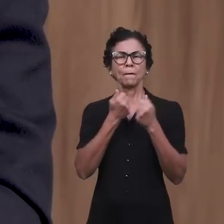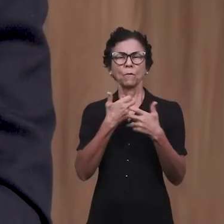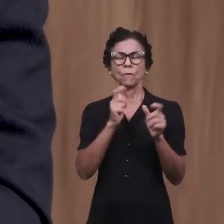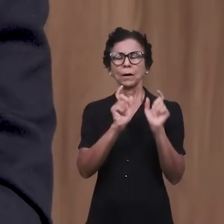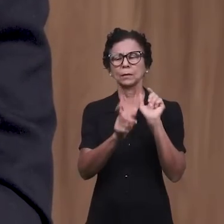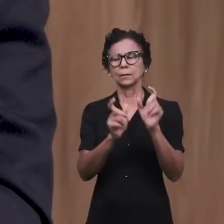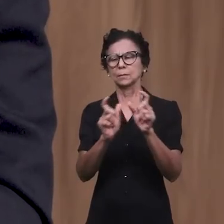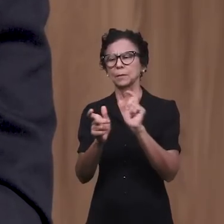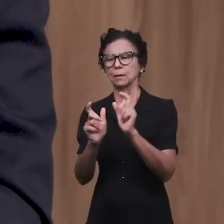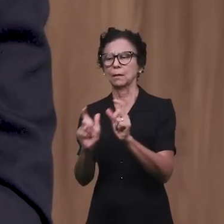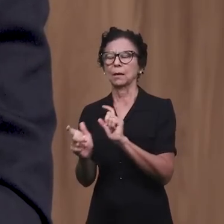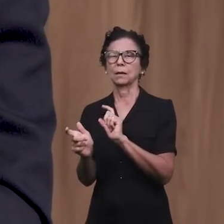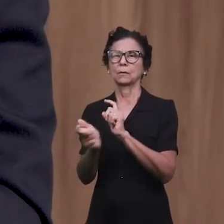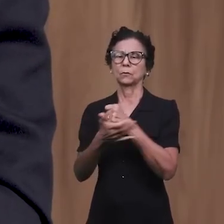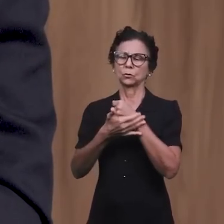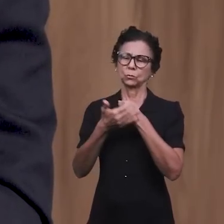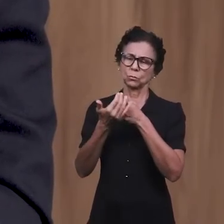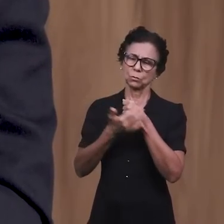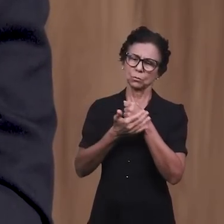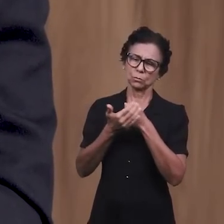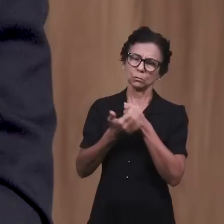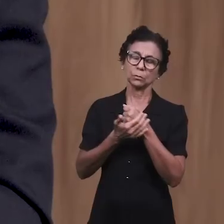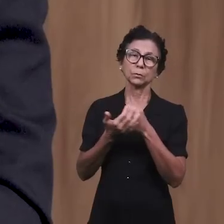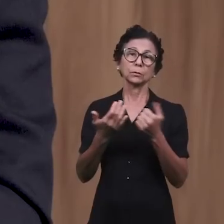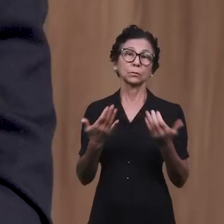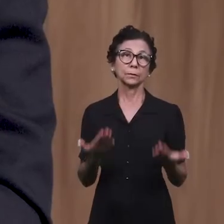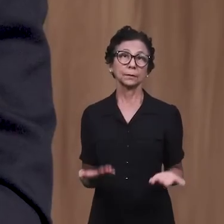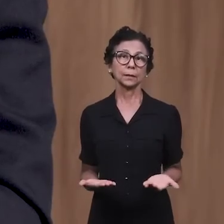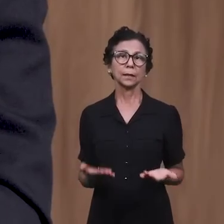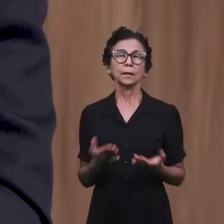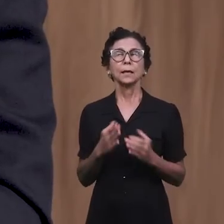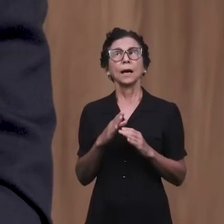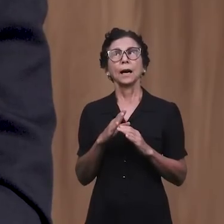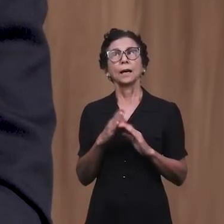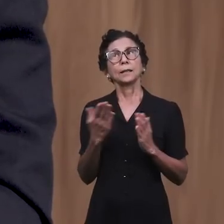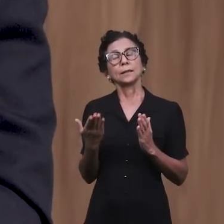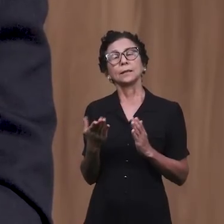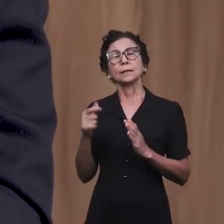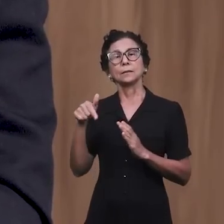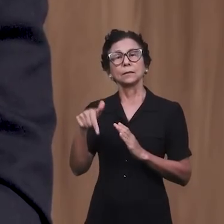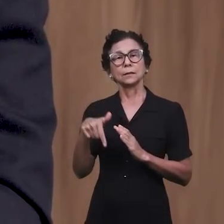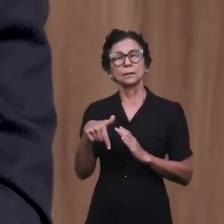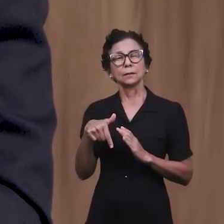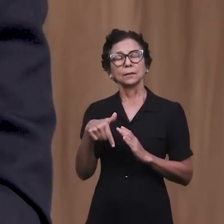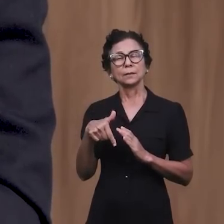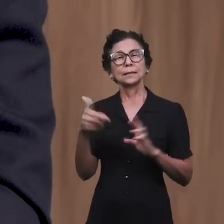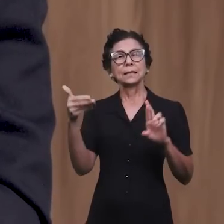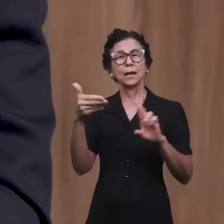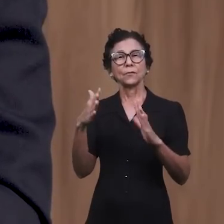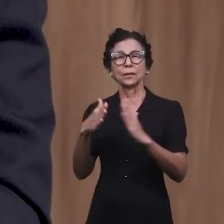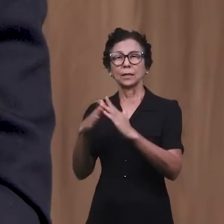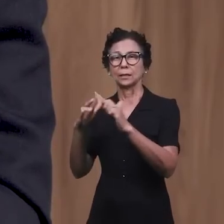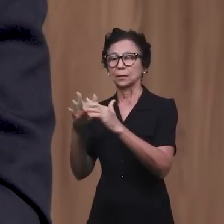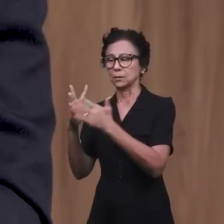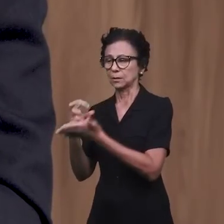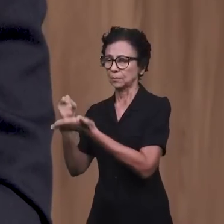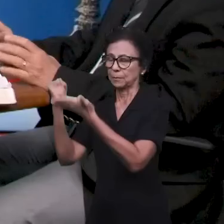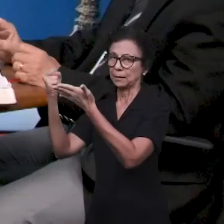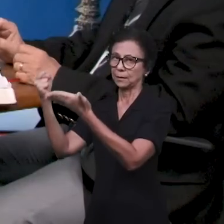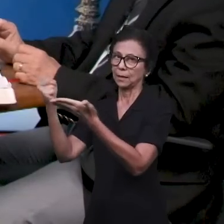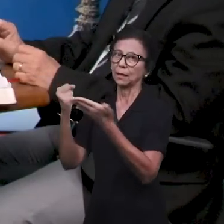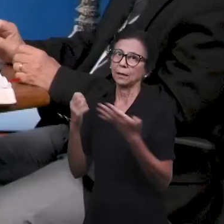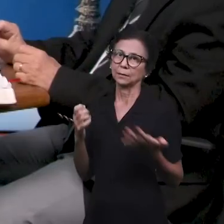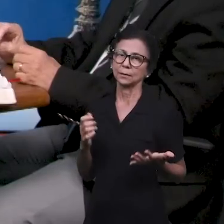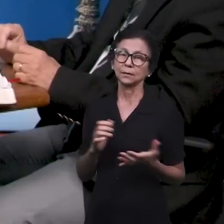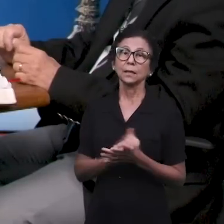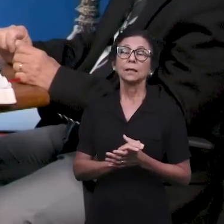de conforto para a igreja, sobre a ressurreição, como a igreja será arrebatada. E no final do capítulo 4. É